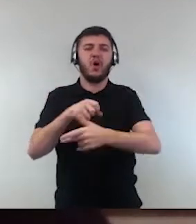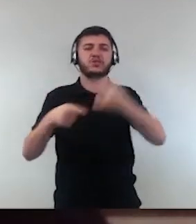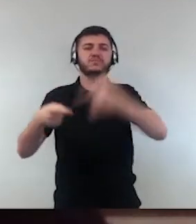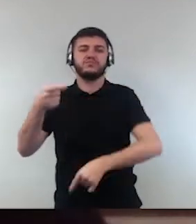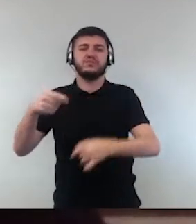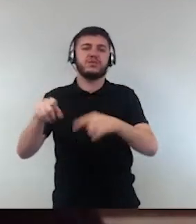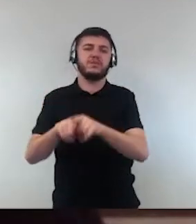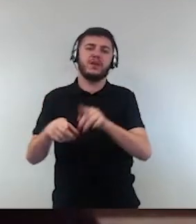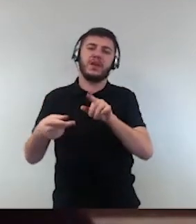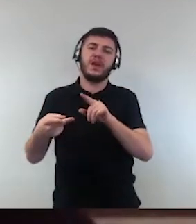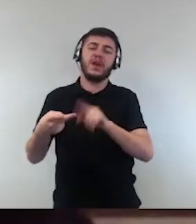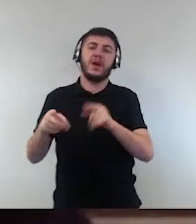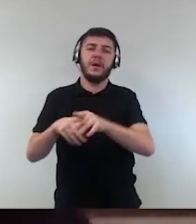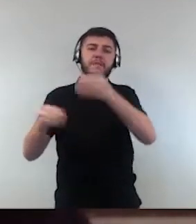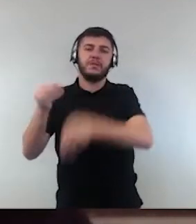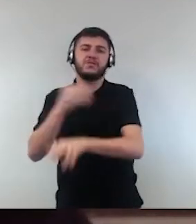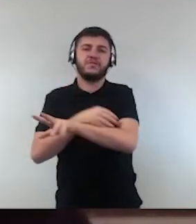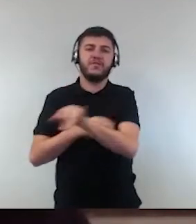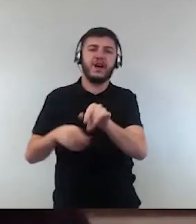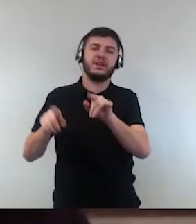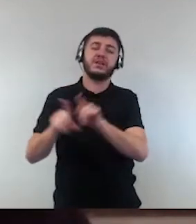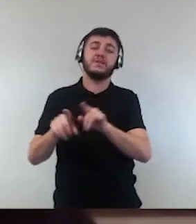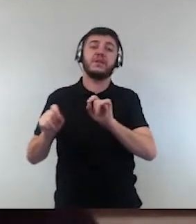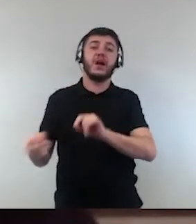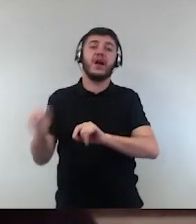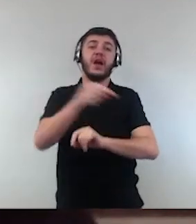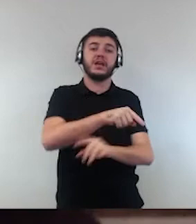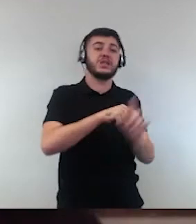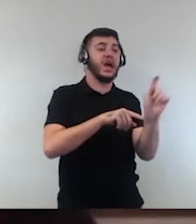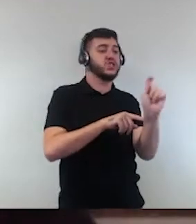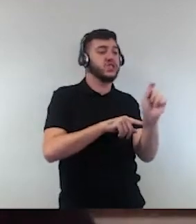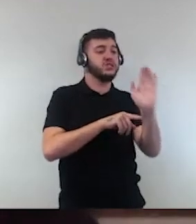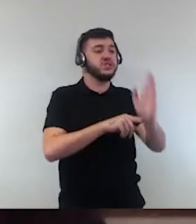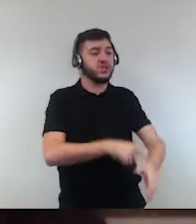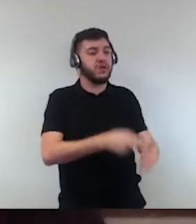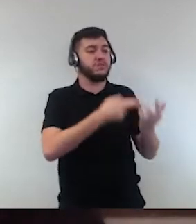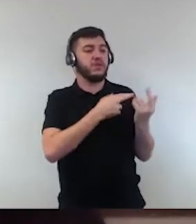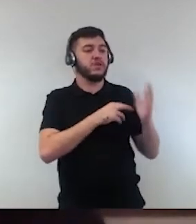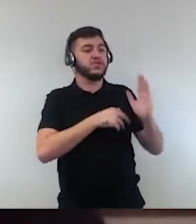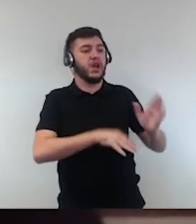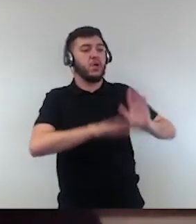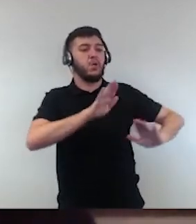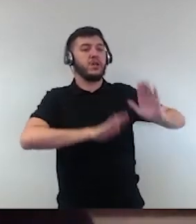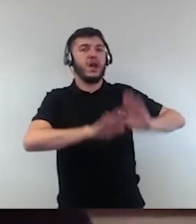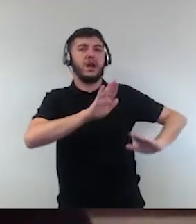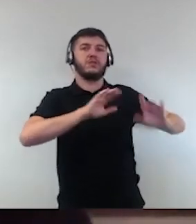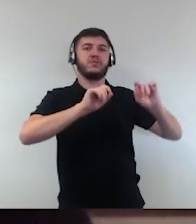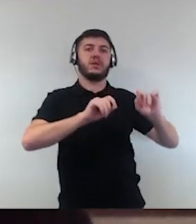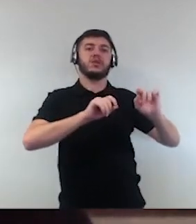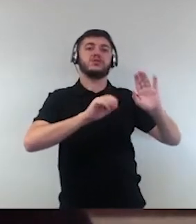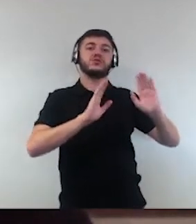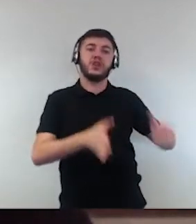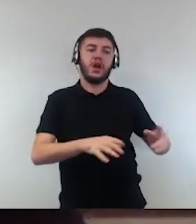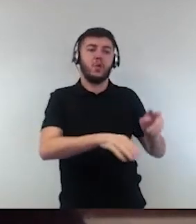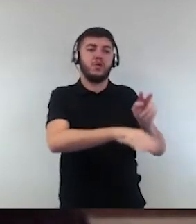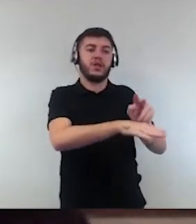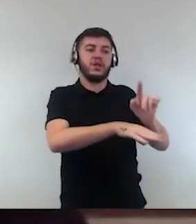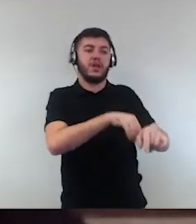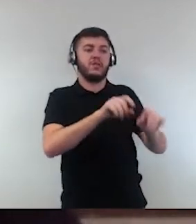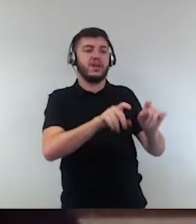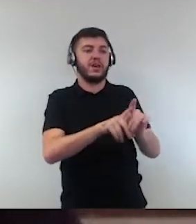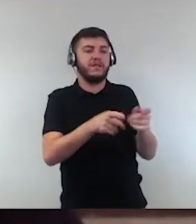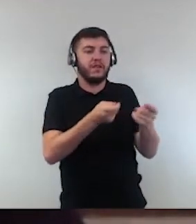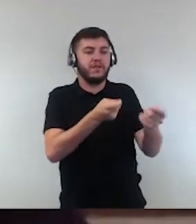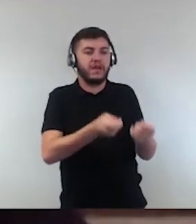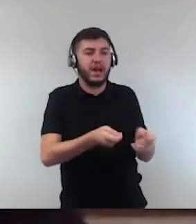não houvesse mais danos, o que foi que a própria agência tomou esse cuidado de estacionar essa possibilidade de corte